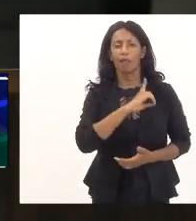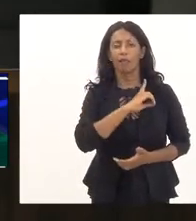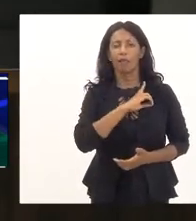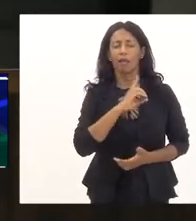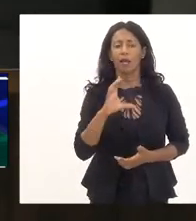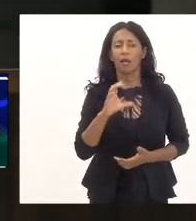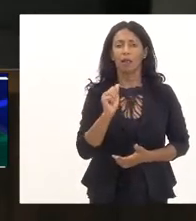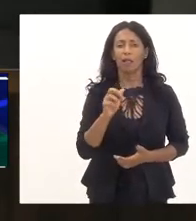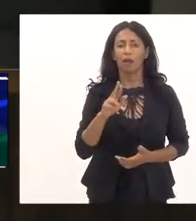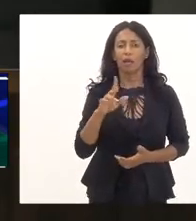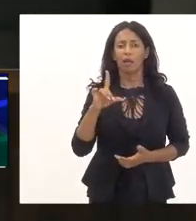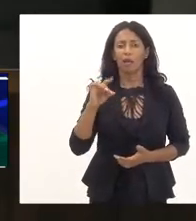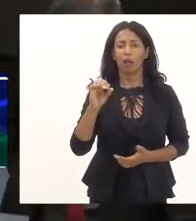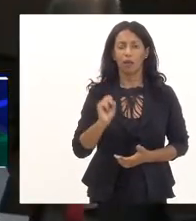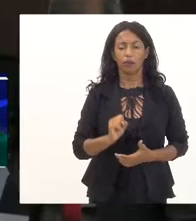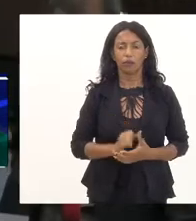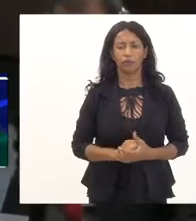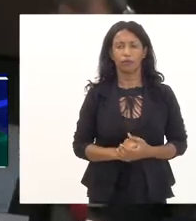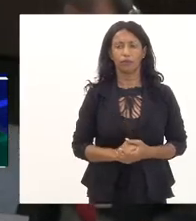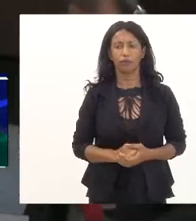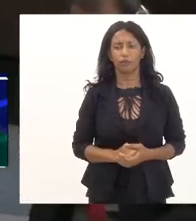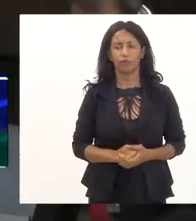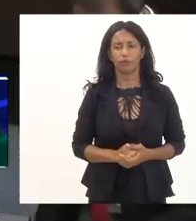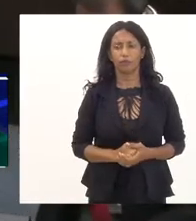Carlos Augusto.